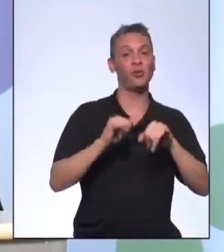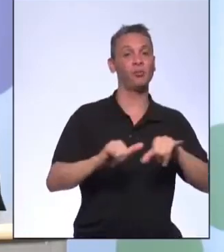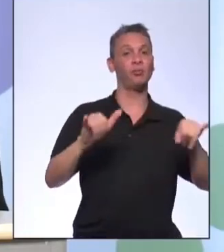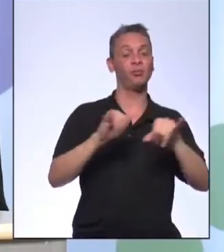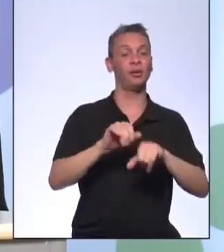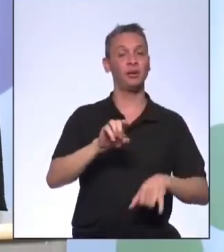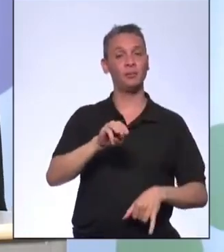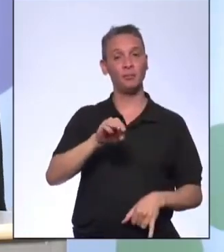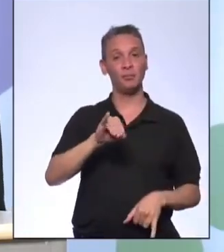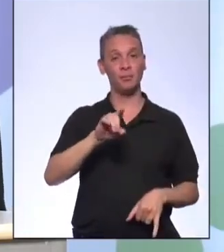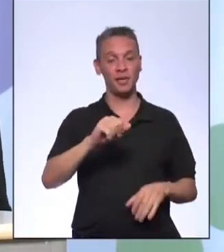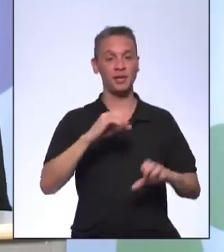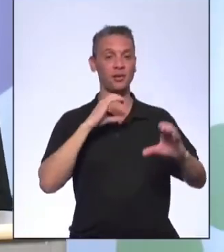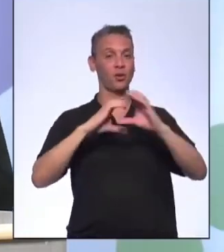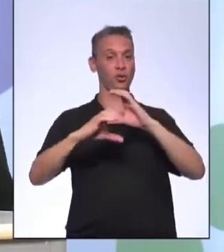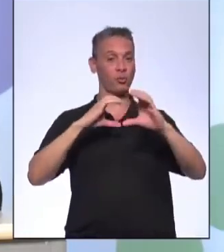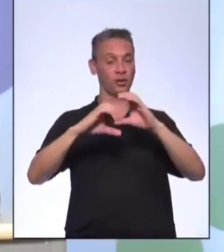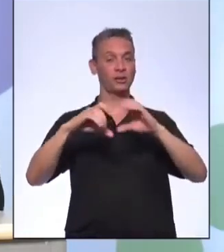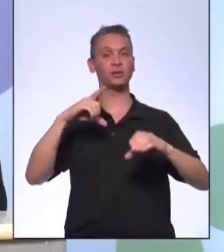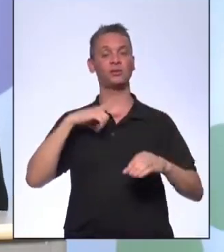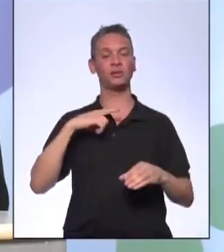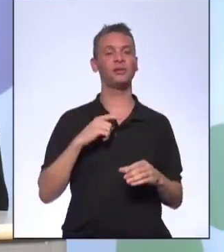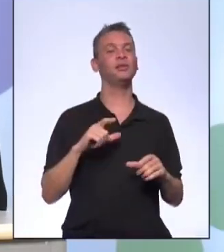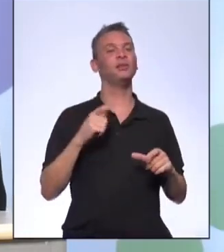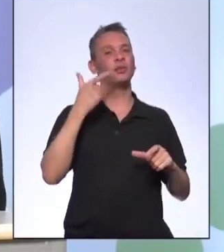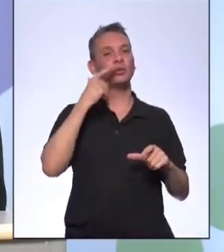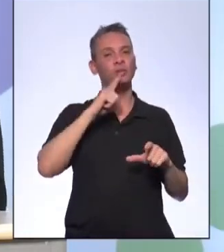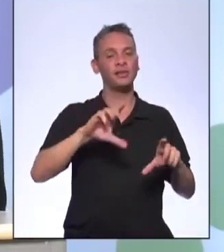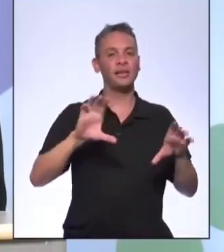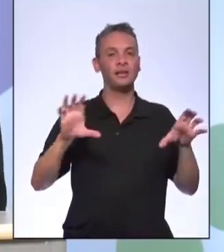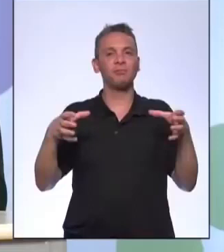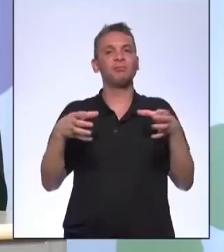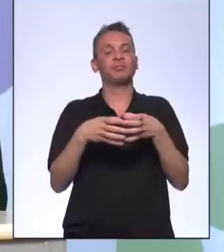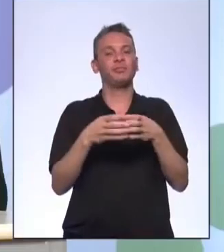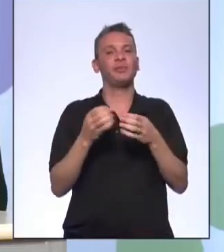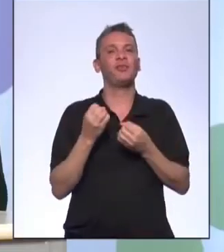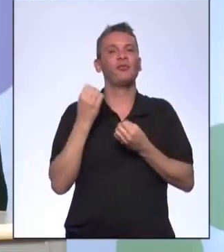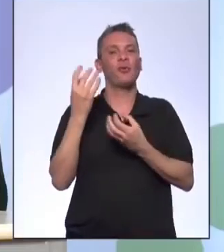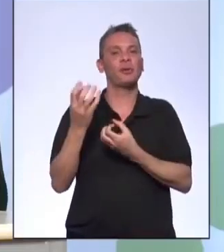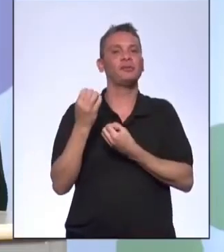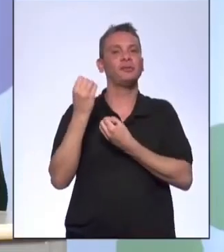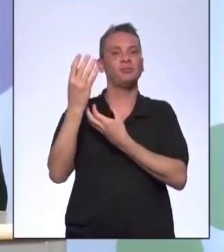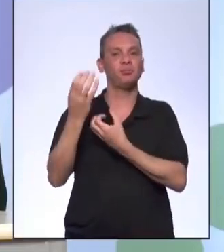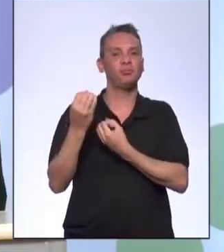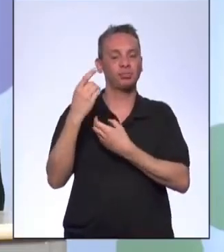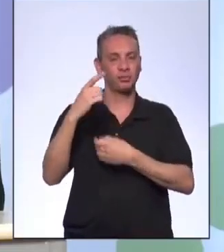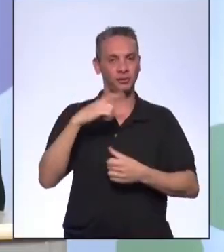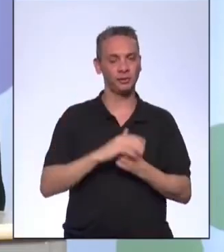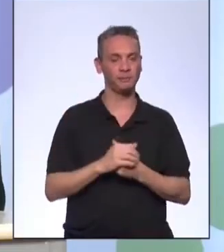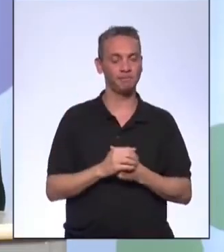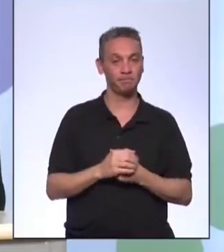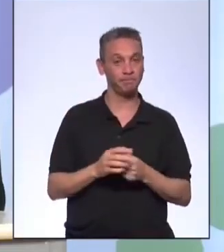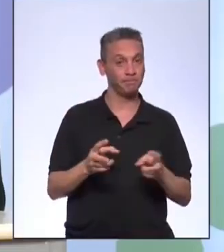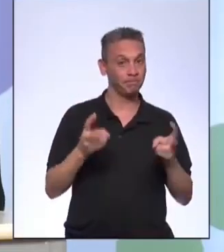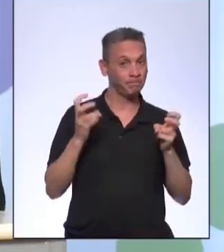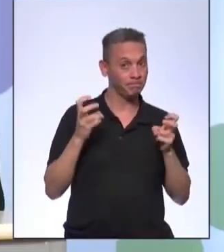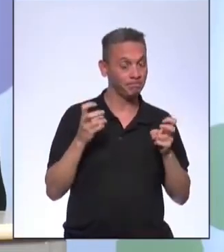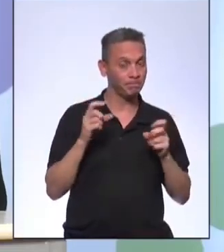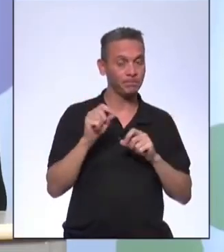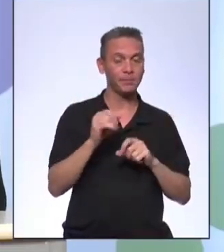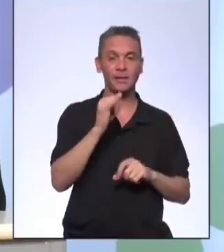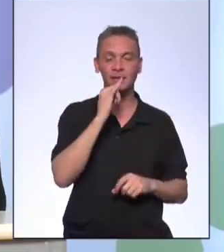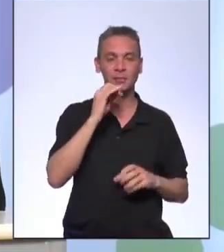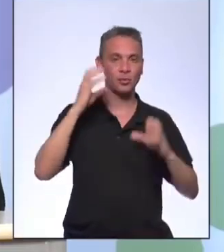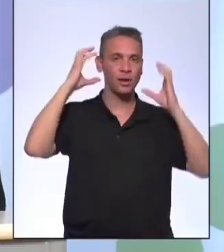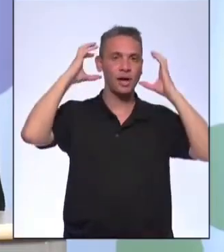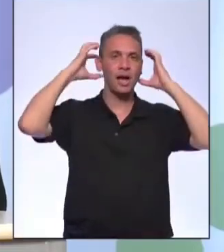dos meios de comunicação de massa, nós temos uma globalização das informações. Vejam, o